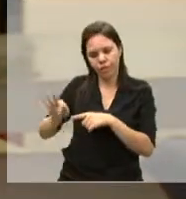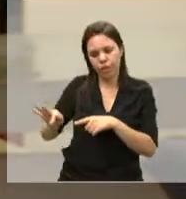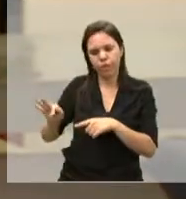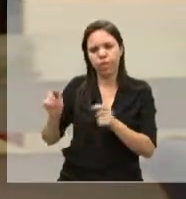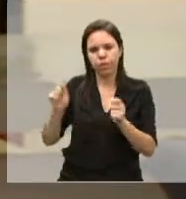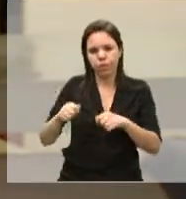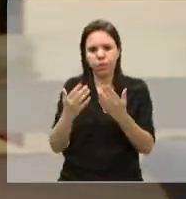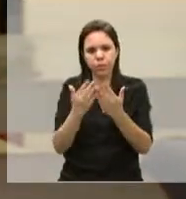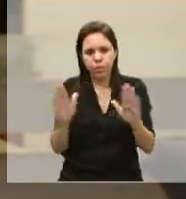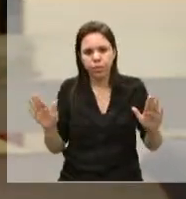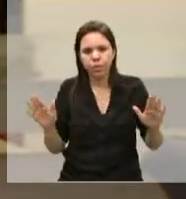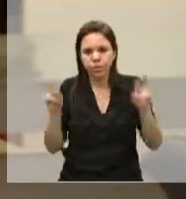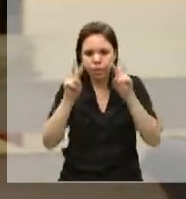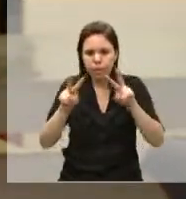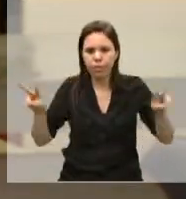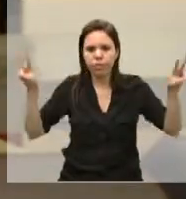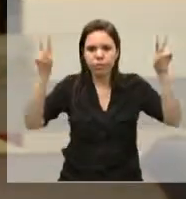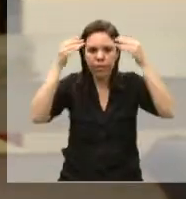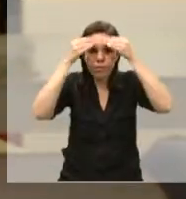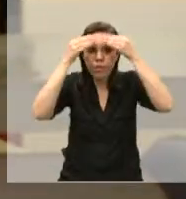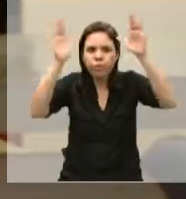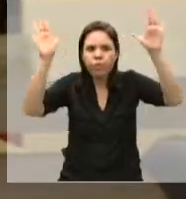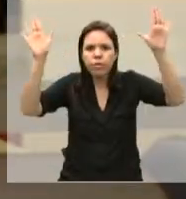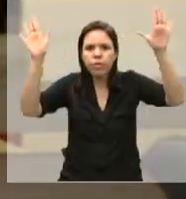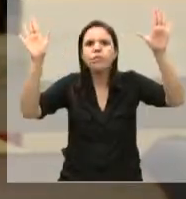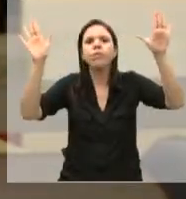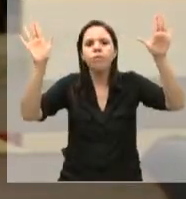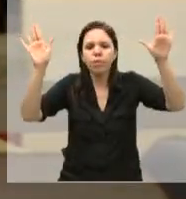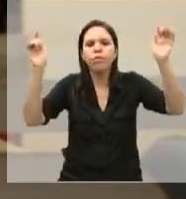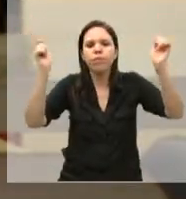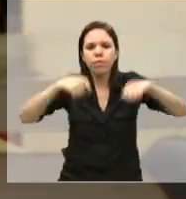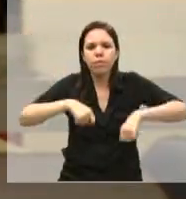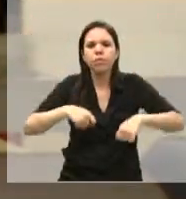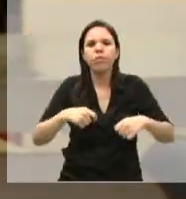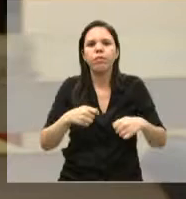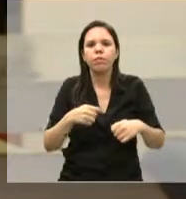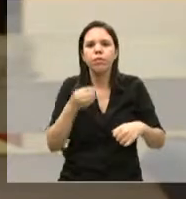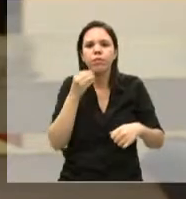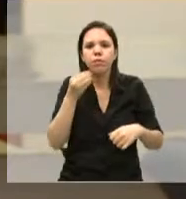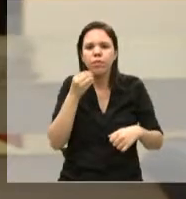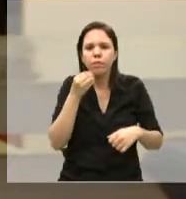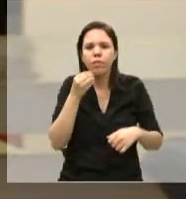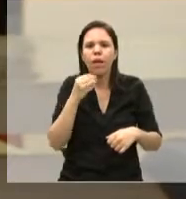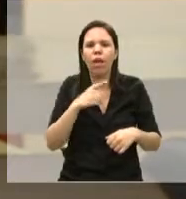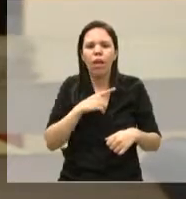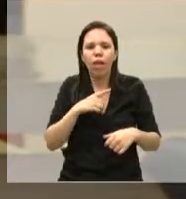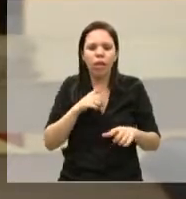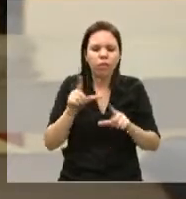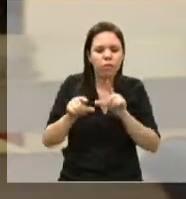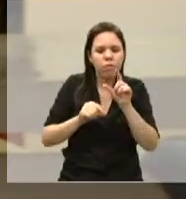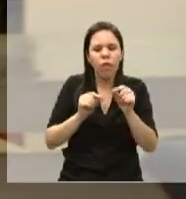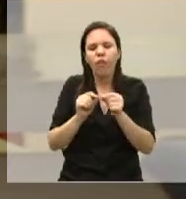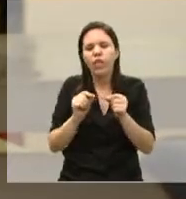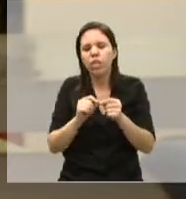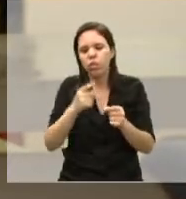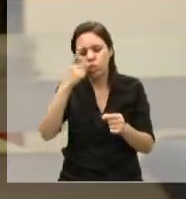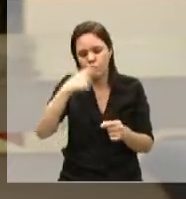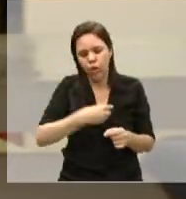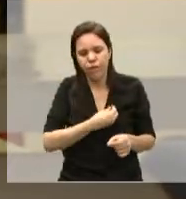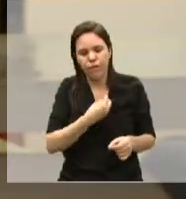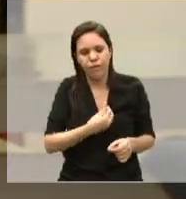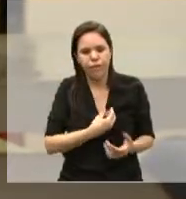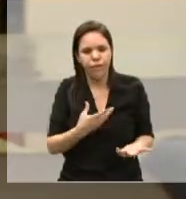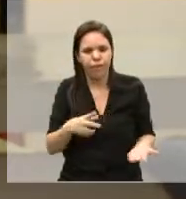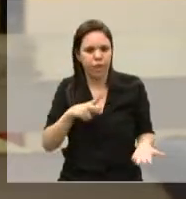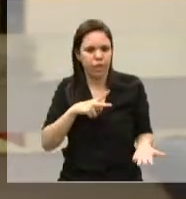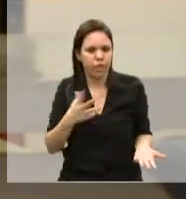te abre esse olhar, te abre o horizonte de olhar um pouco mais crítico o que você quer fazer com sua vida pessoal e o que você